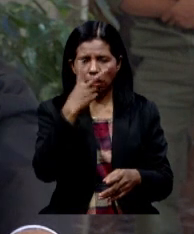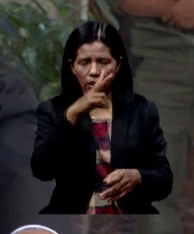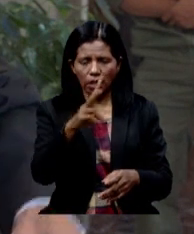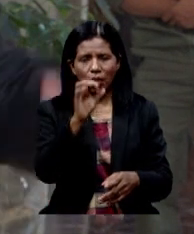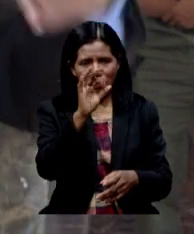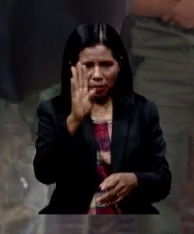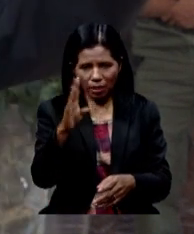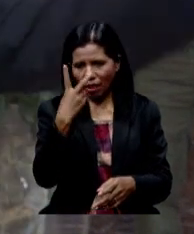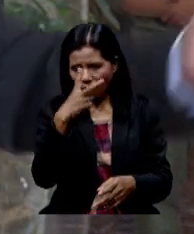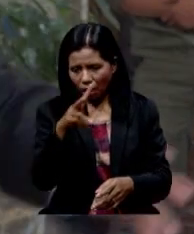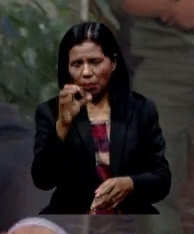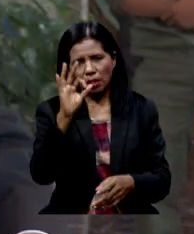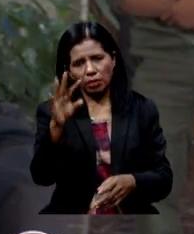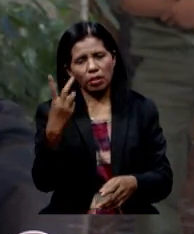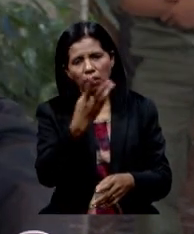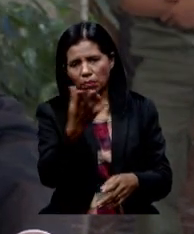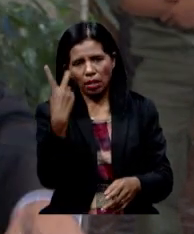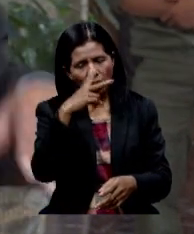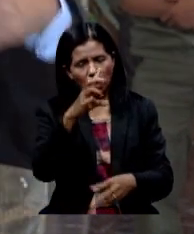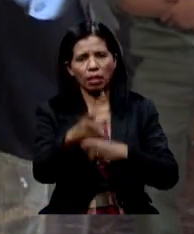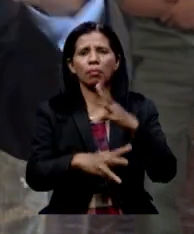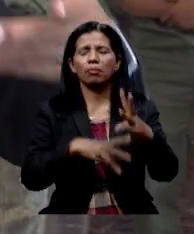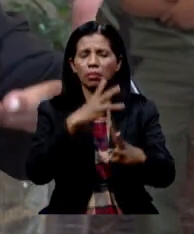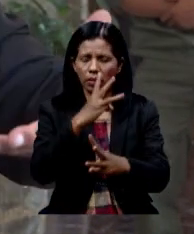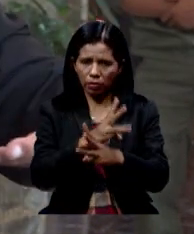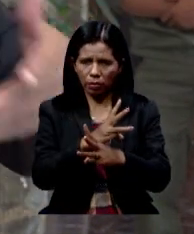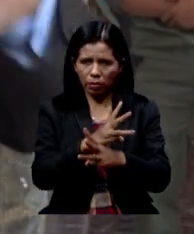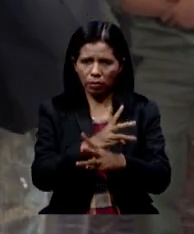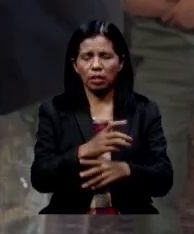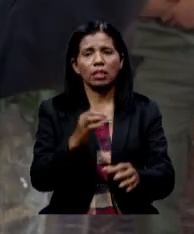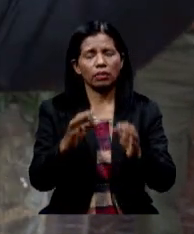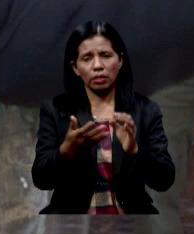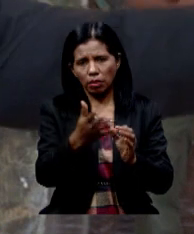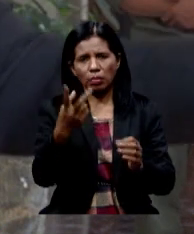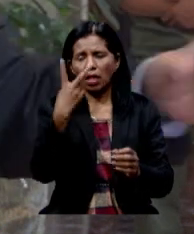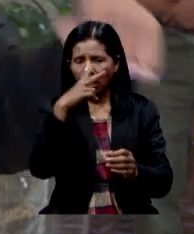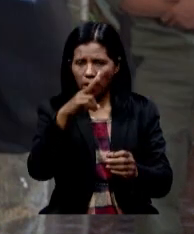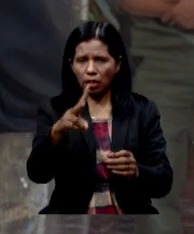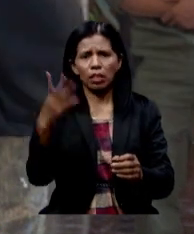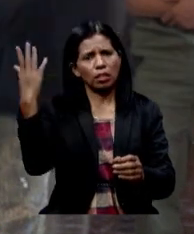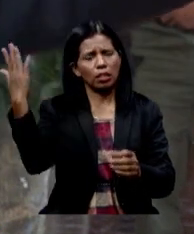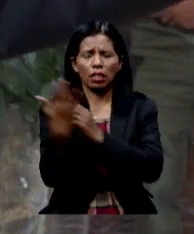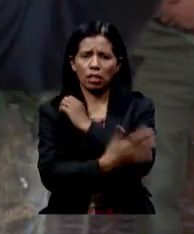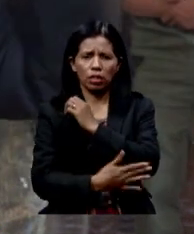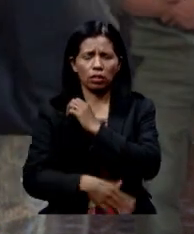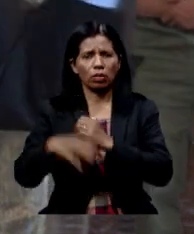faz fogo dito, imi lá acompanha o mundo, imi acompanha a cari e a Europa não vá.